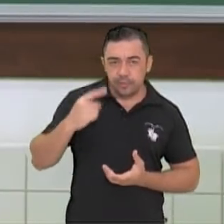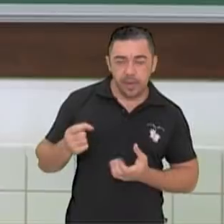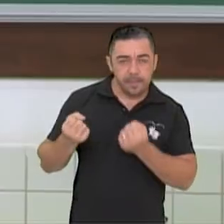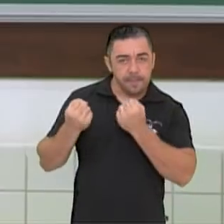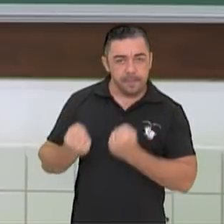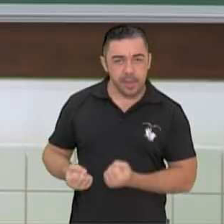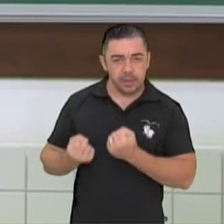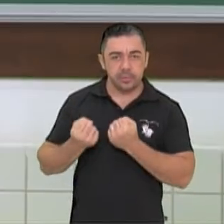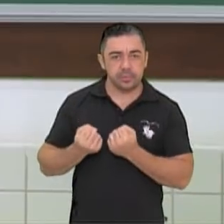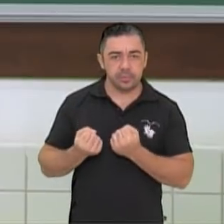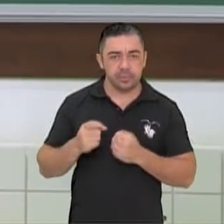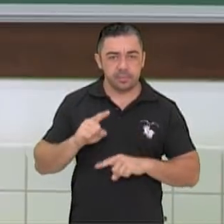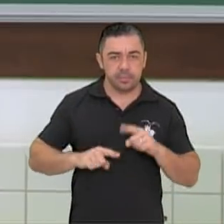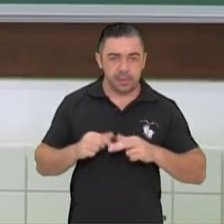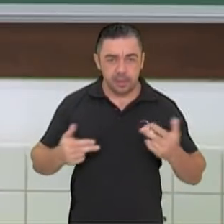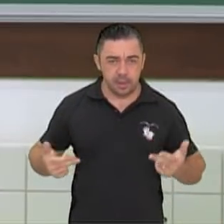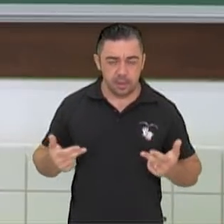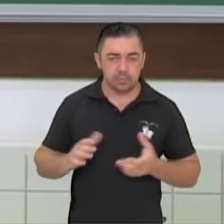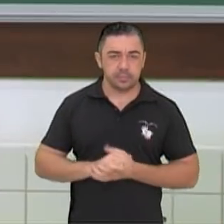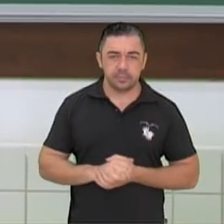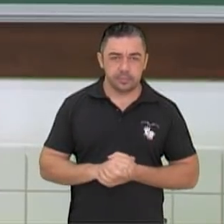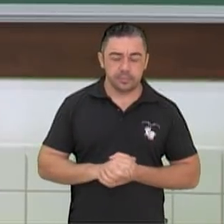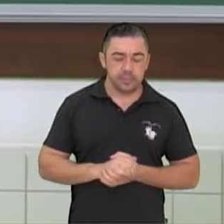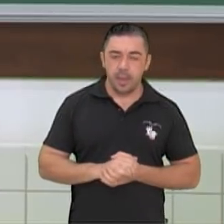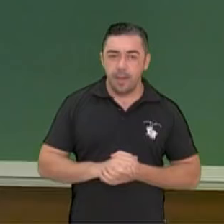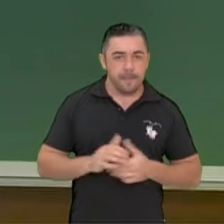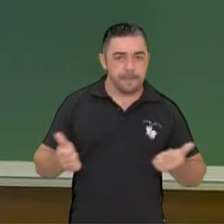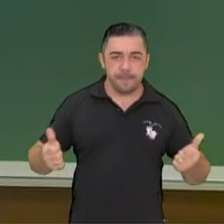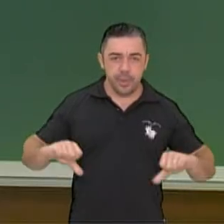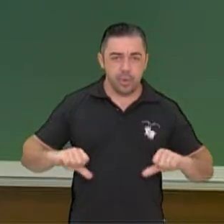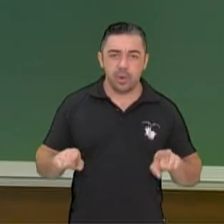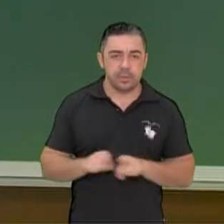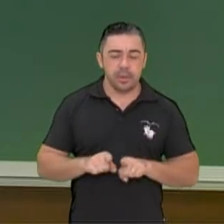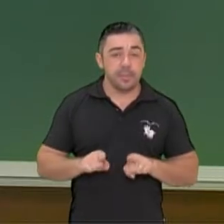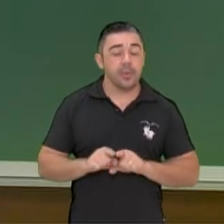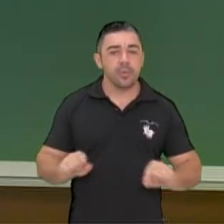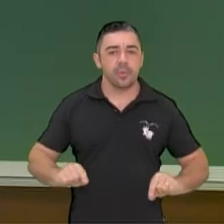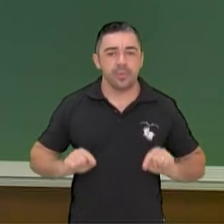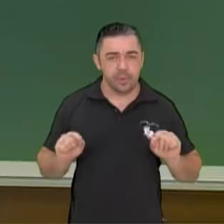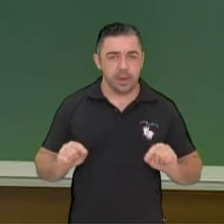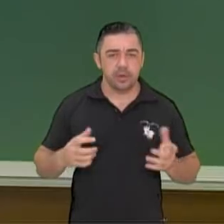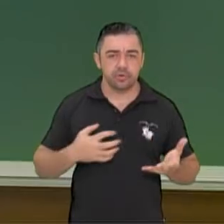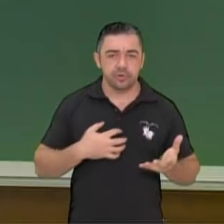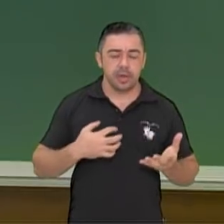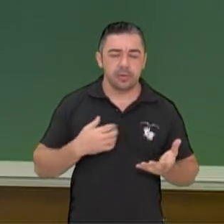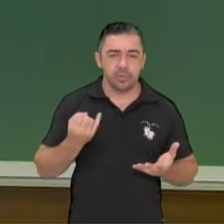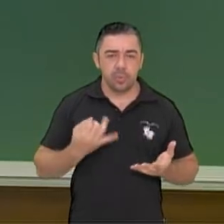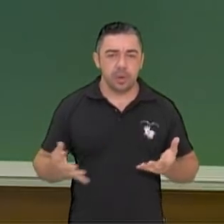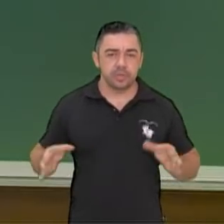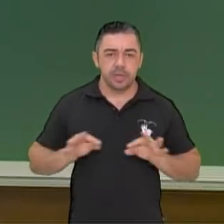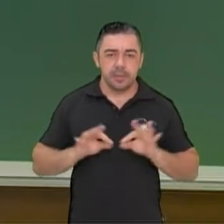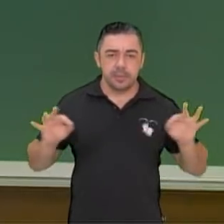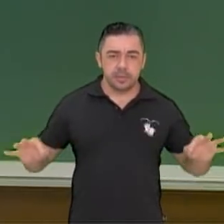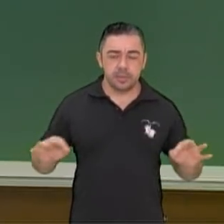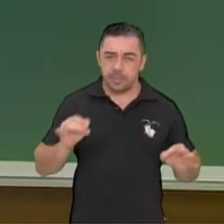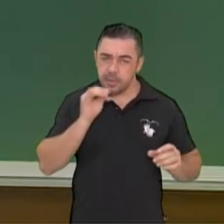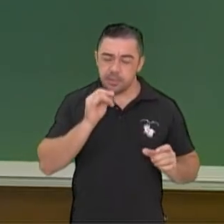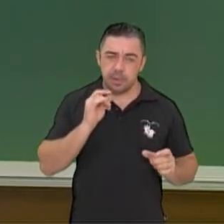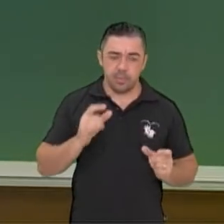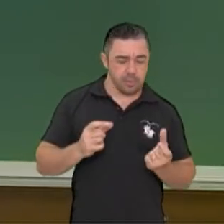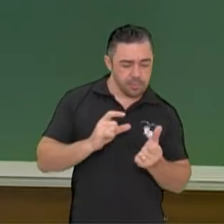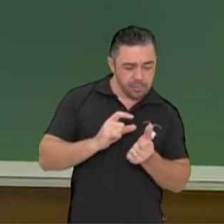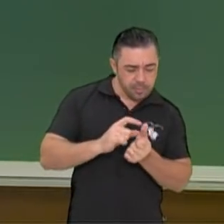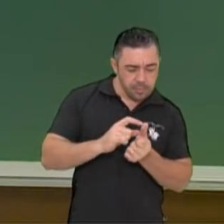os produtos, a colheita, tudo. E para piorar a situação, se colocava também a forma de medir polegadas,